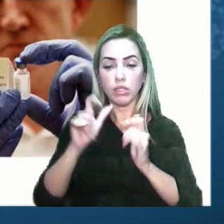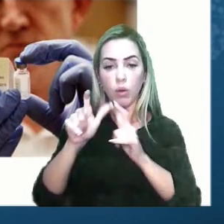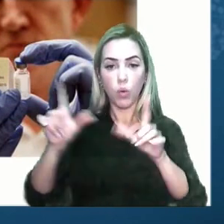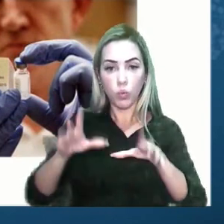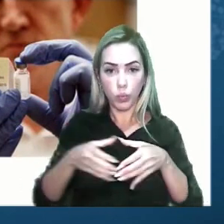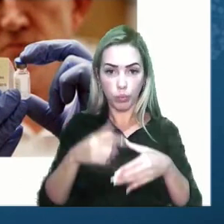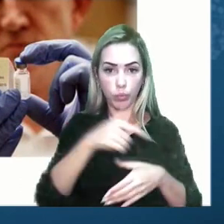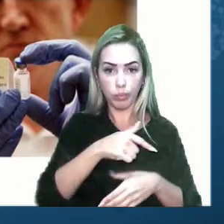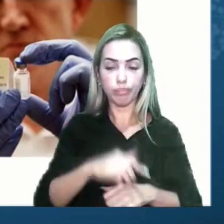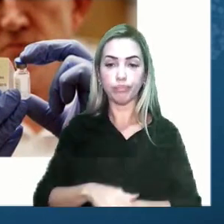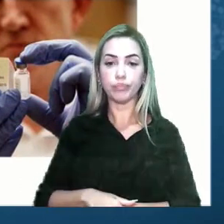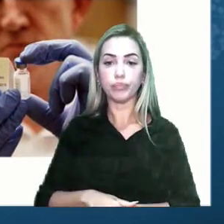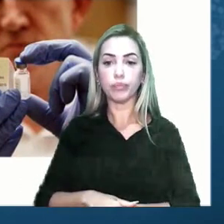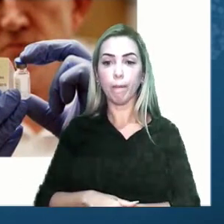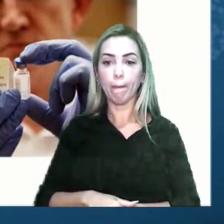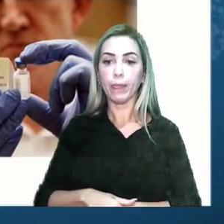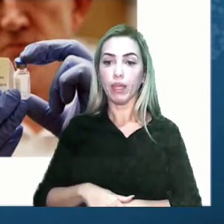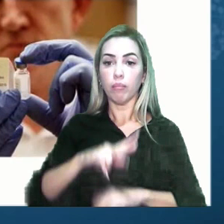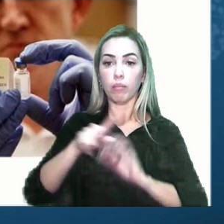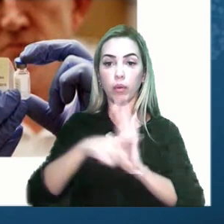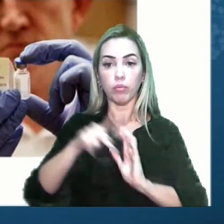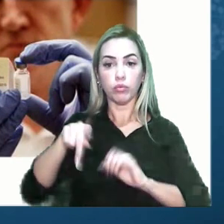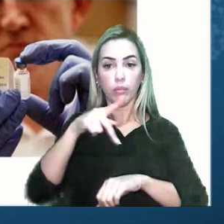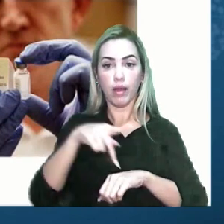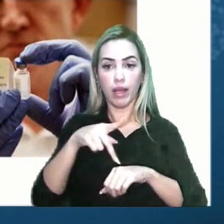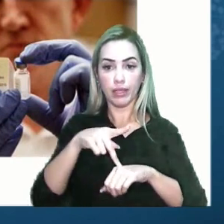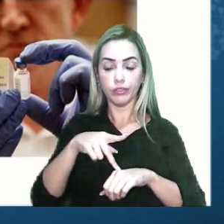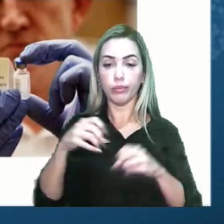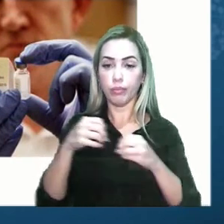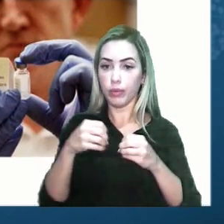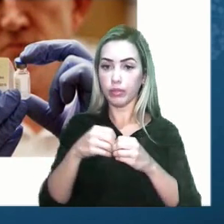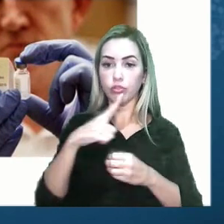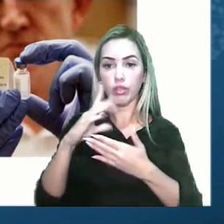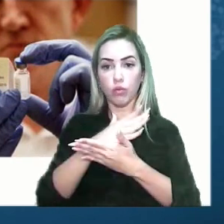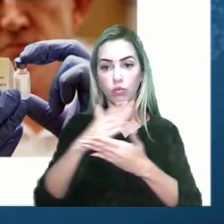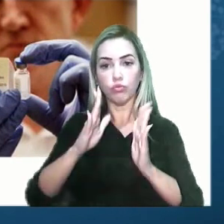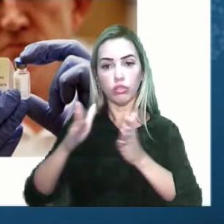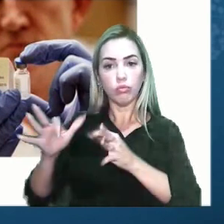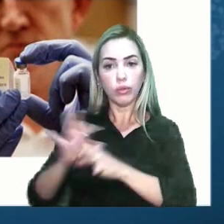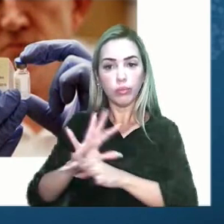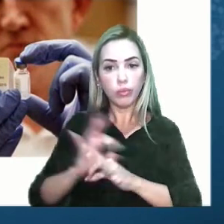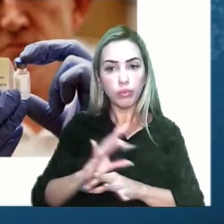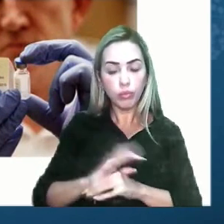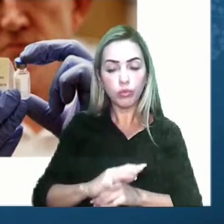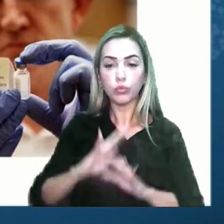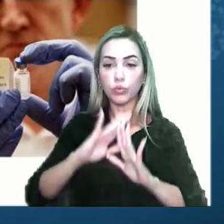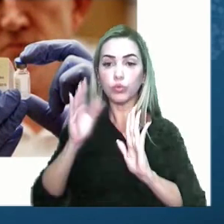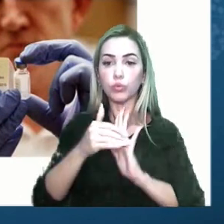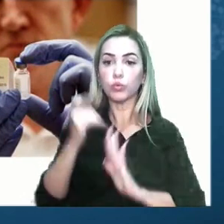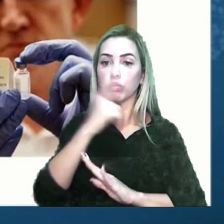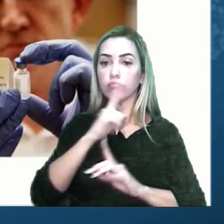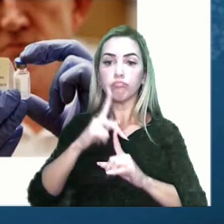equipe no Mali, um país próximo à origem do surto, onde já havia alguns casos, e eles tiveram um